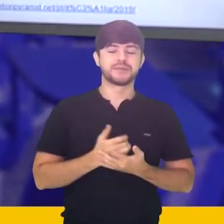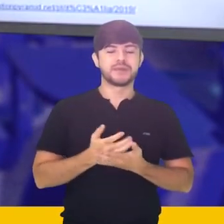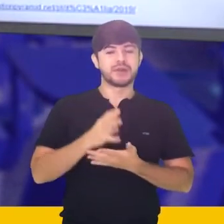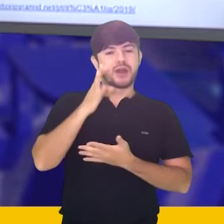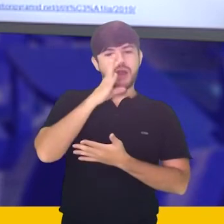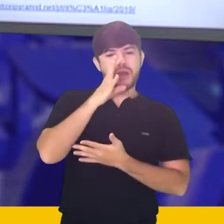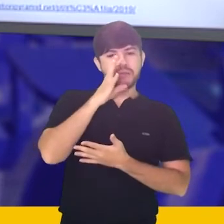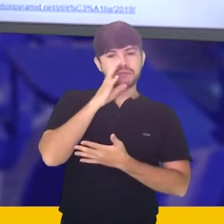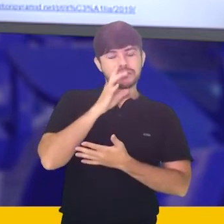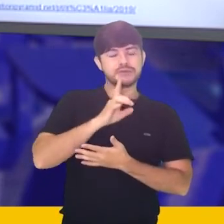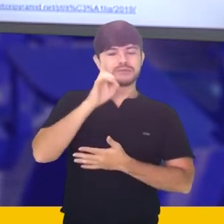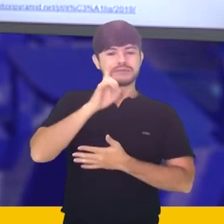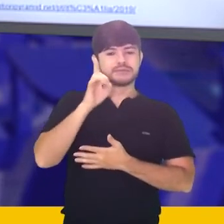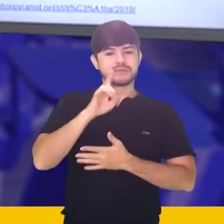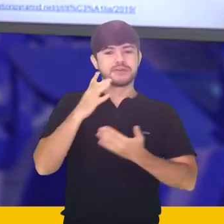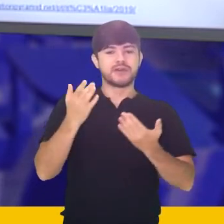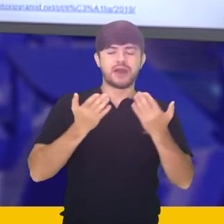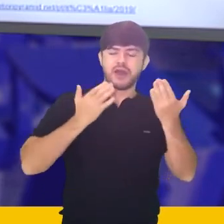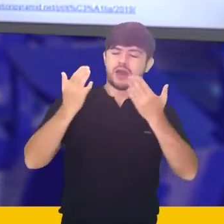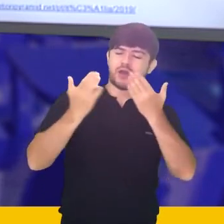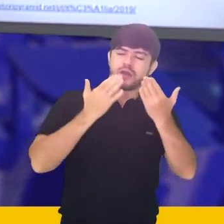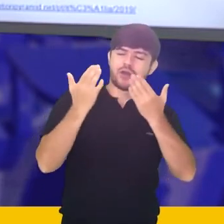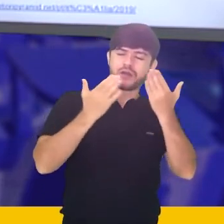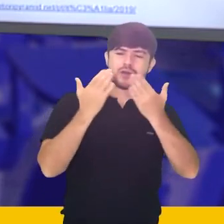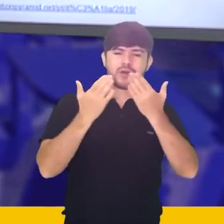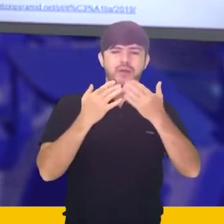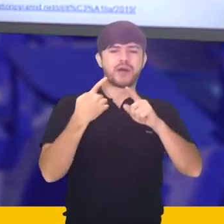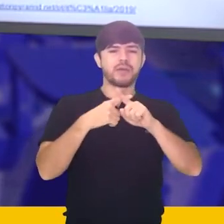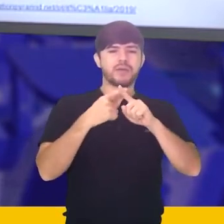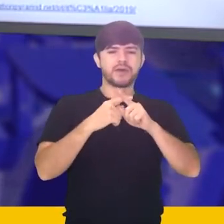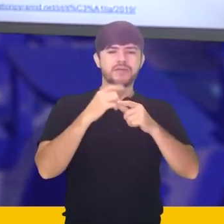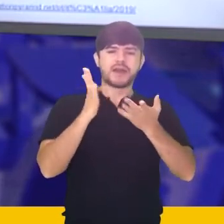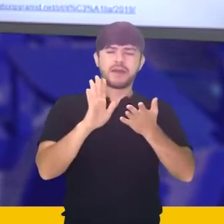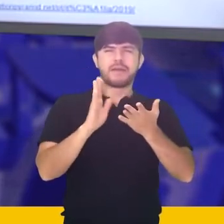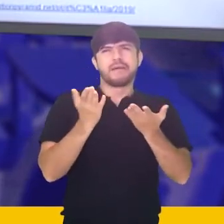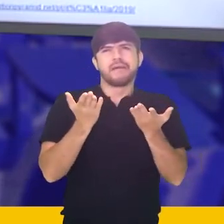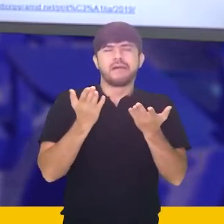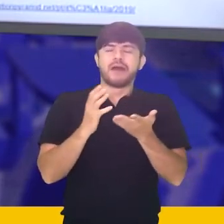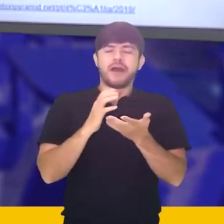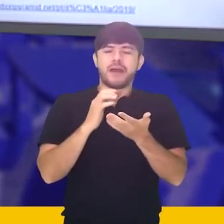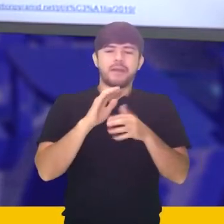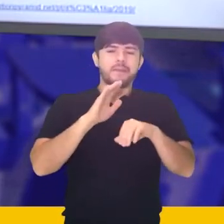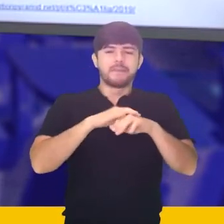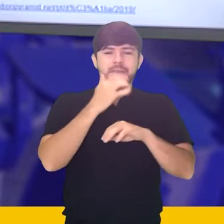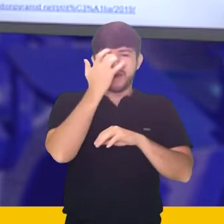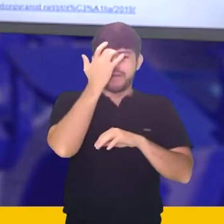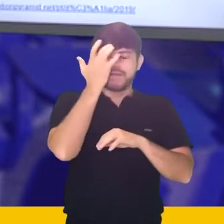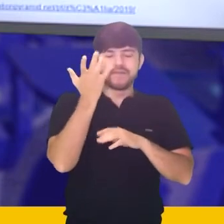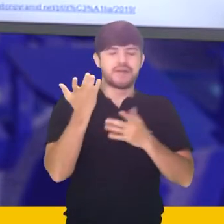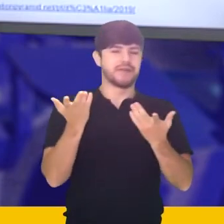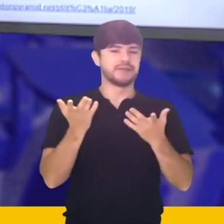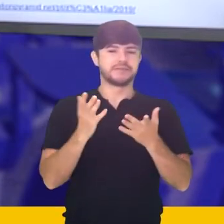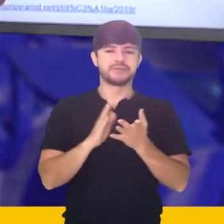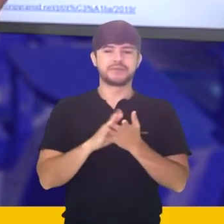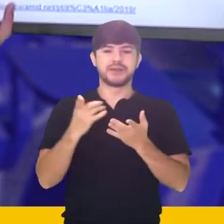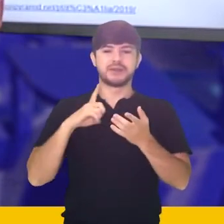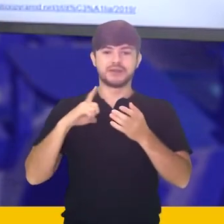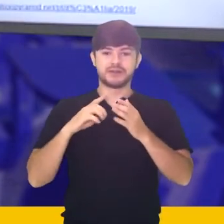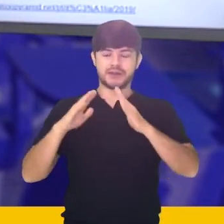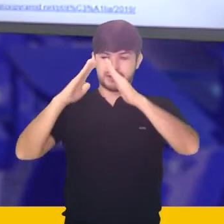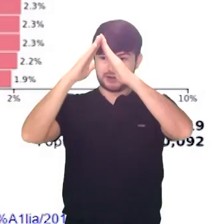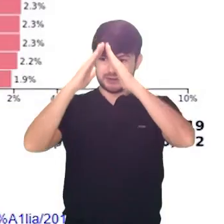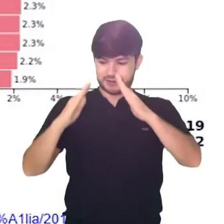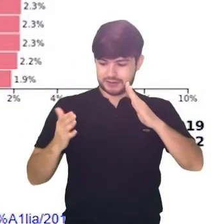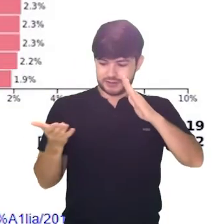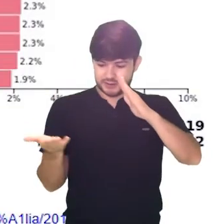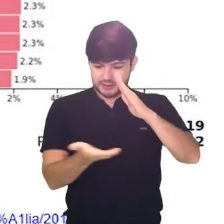Olhando aqui na nossa pista, a gente vai fazer essa comparação agora, acho que fica mais fácil de compreender. A gente tem, então, a base da pirâmide